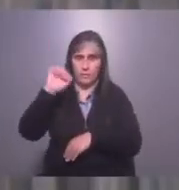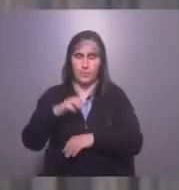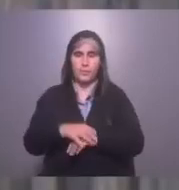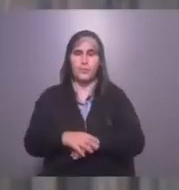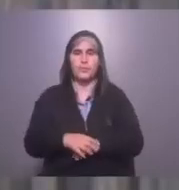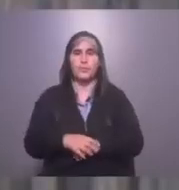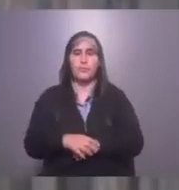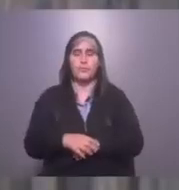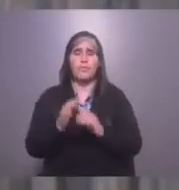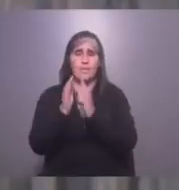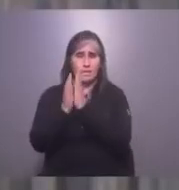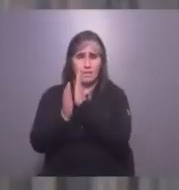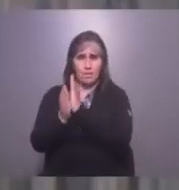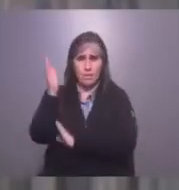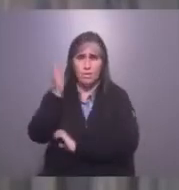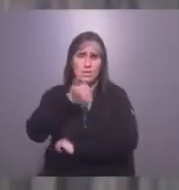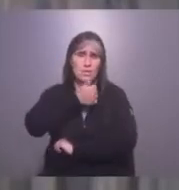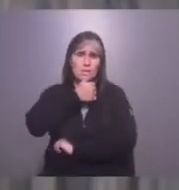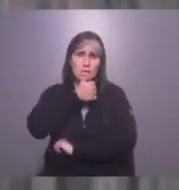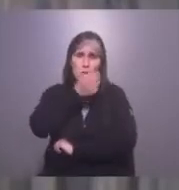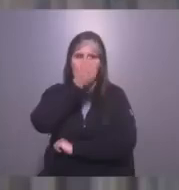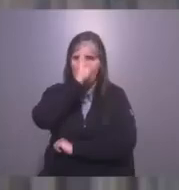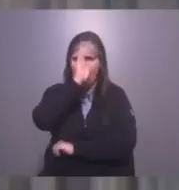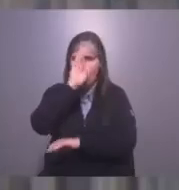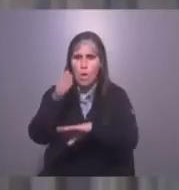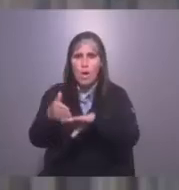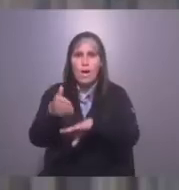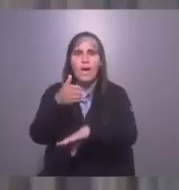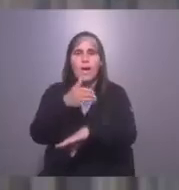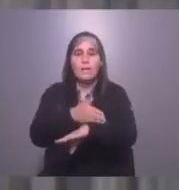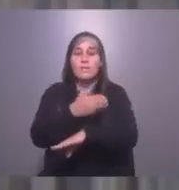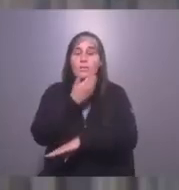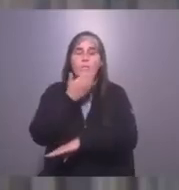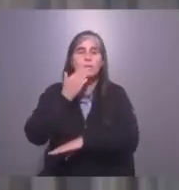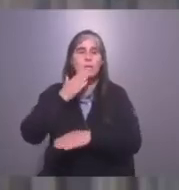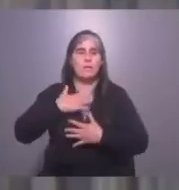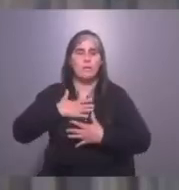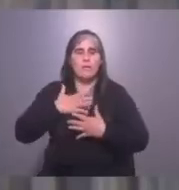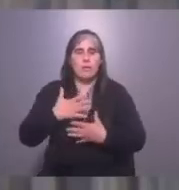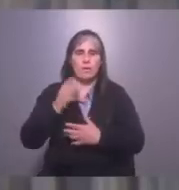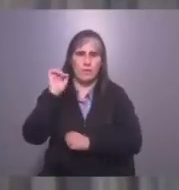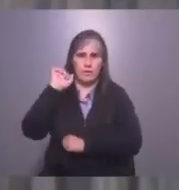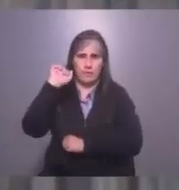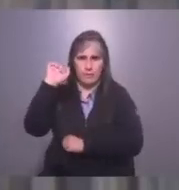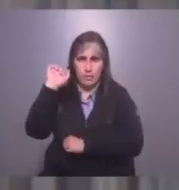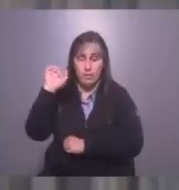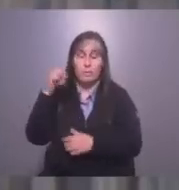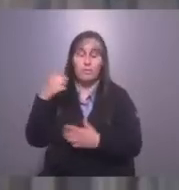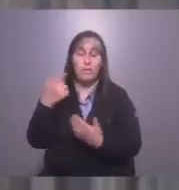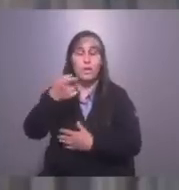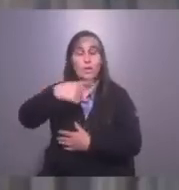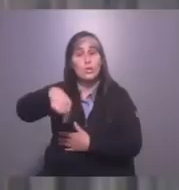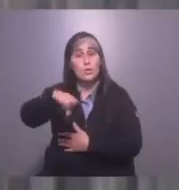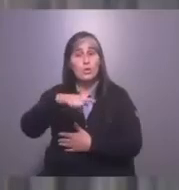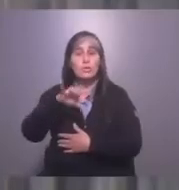Ele nos predestinou conforme a benevolência da sua vontade, a fim de sermos seus